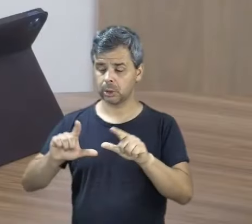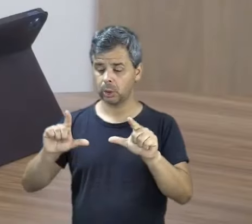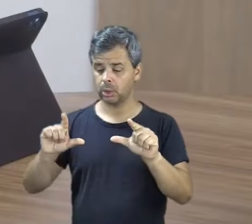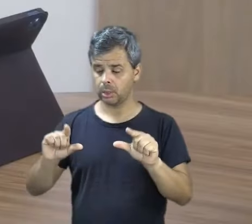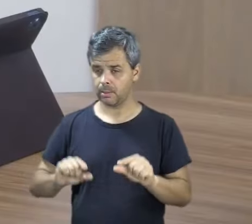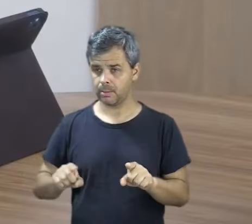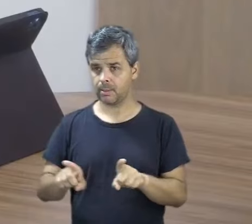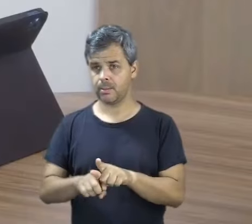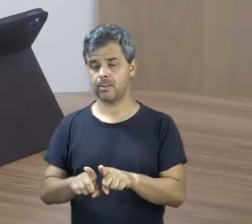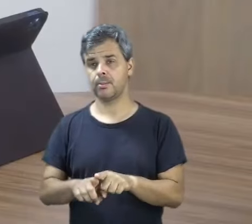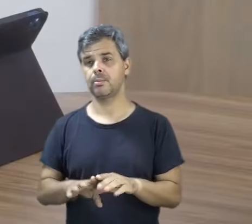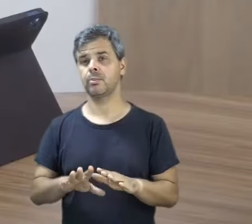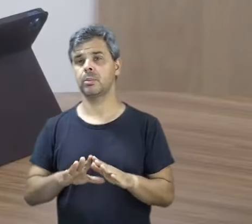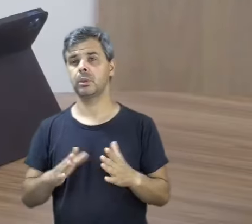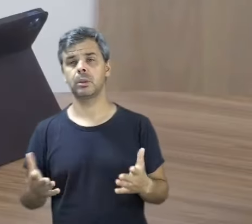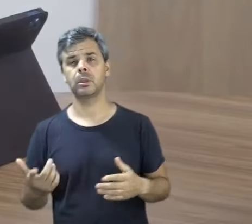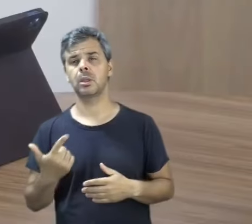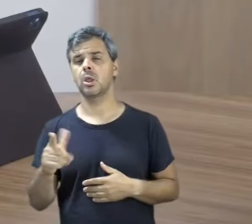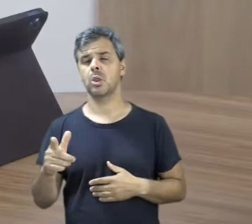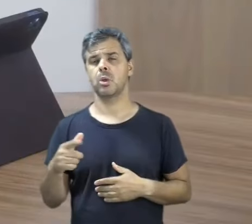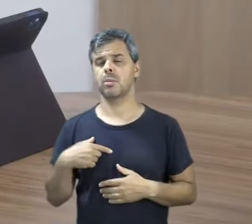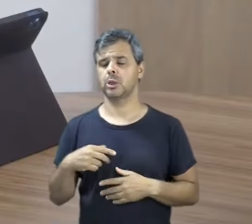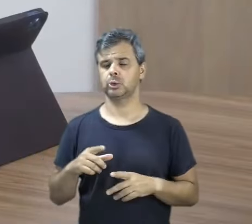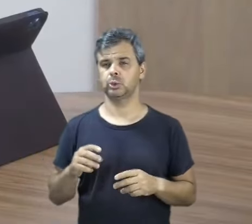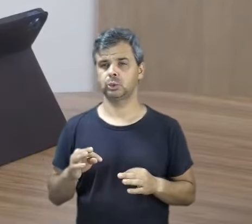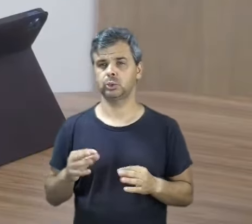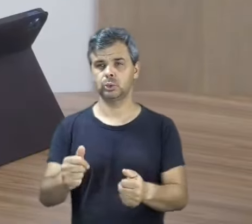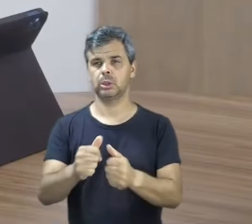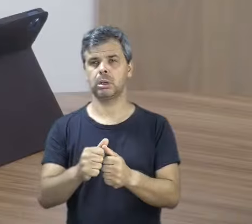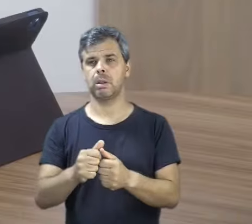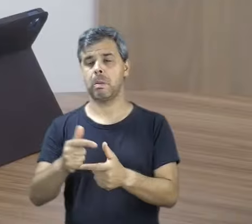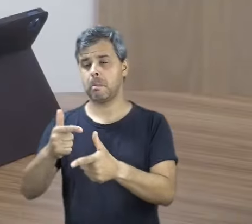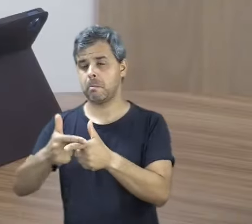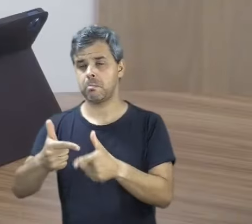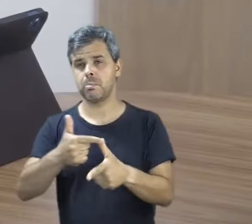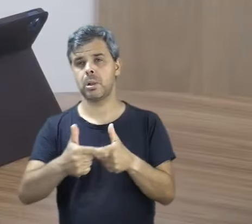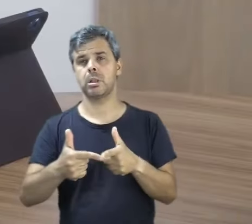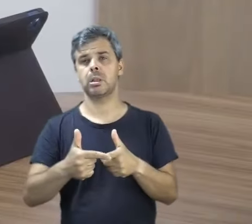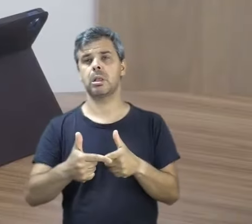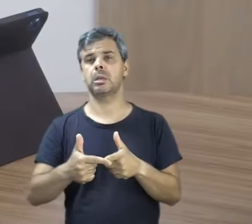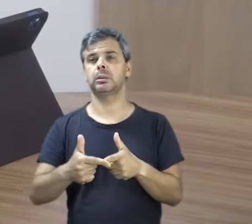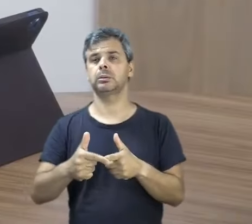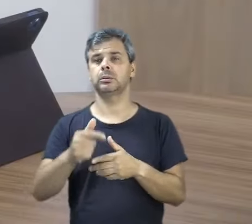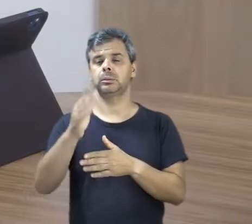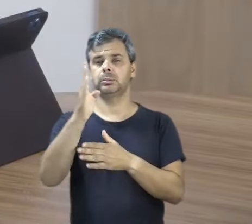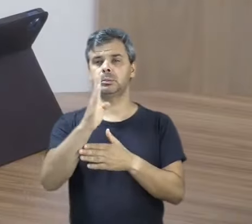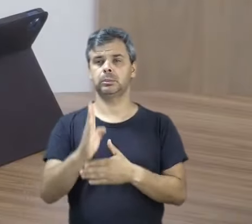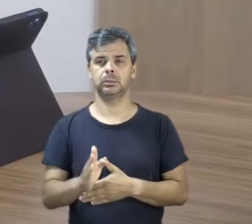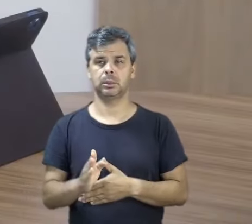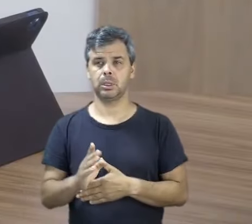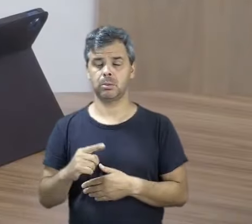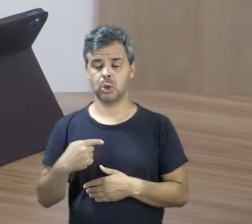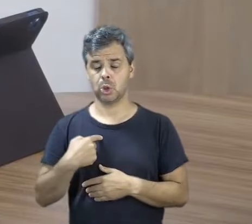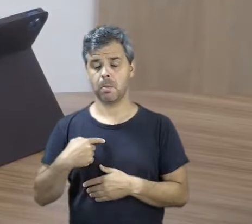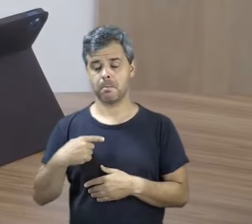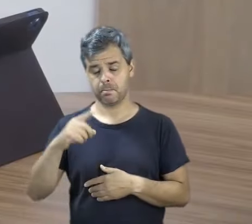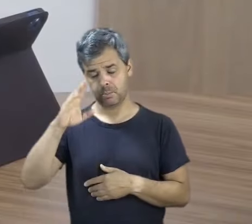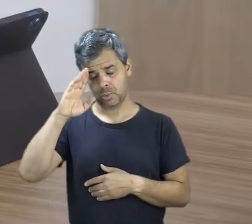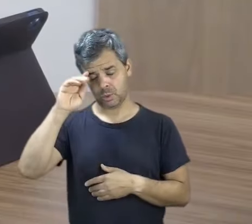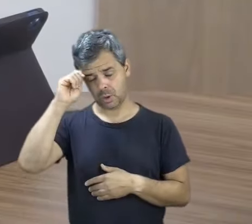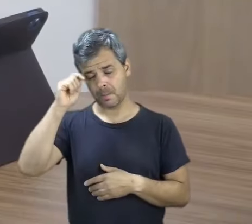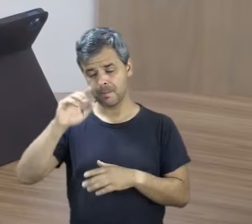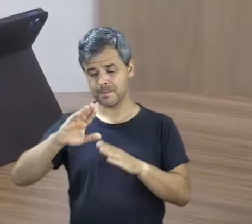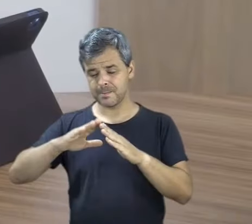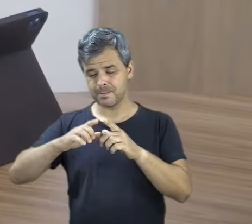reduzido também, então não dá para dar conta de metade da população brasileira, né, se somos maioria, né,